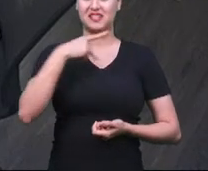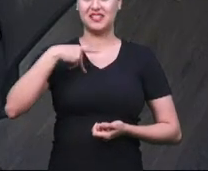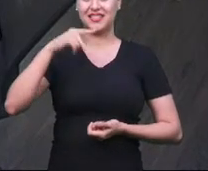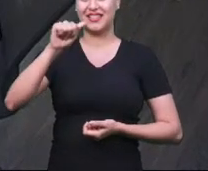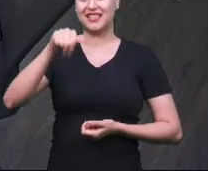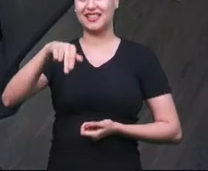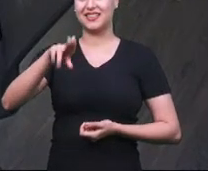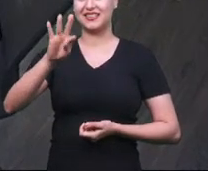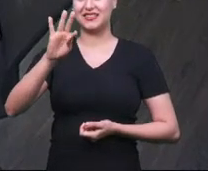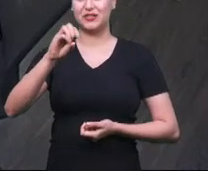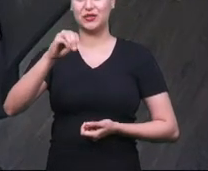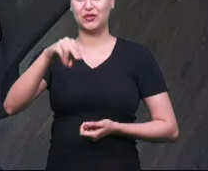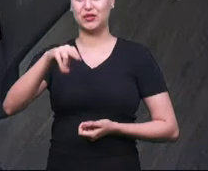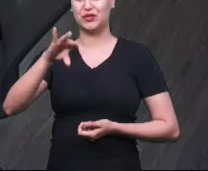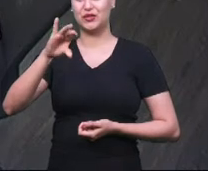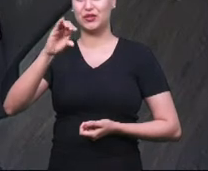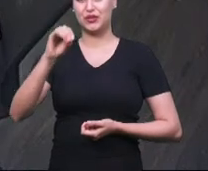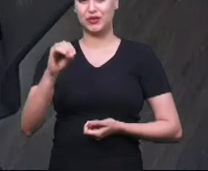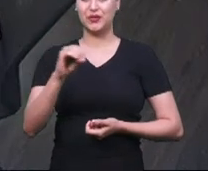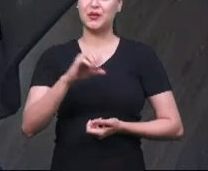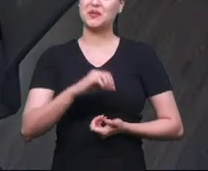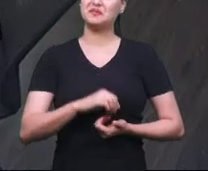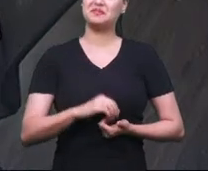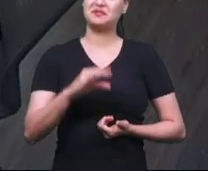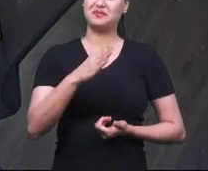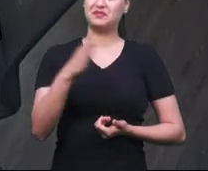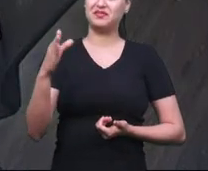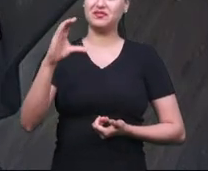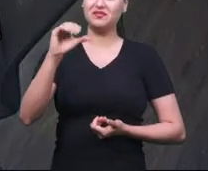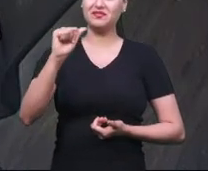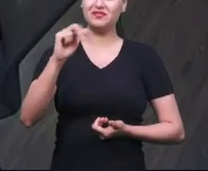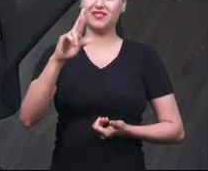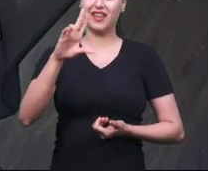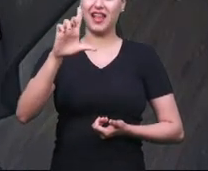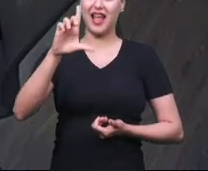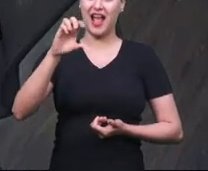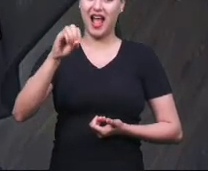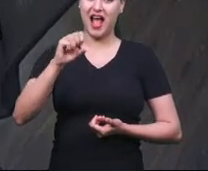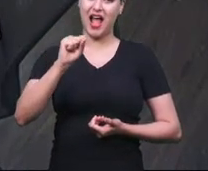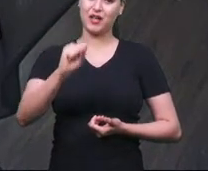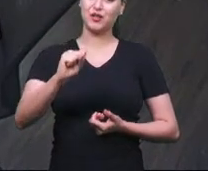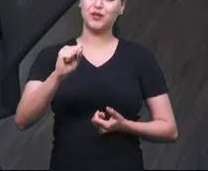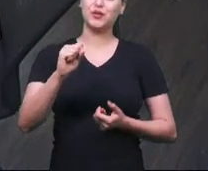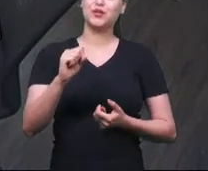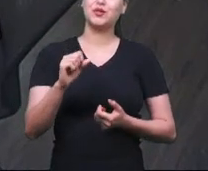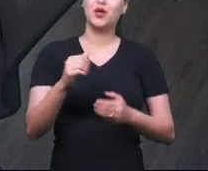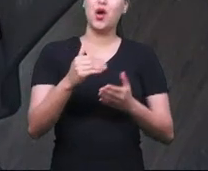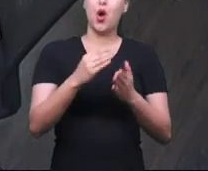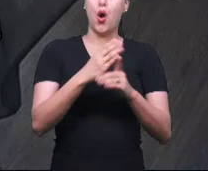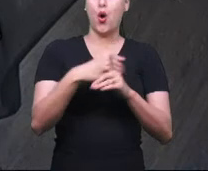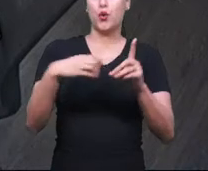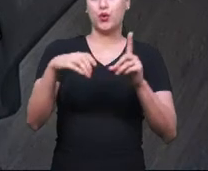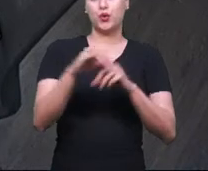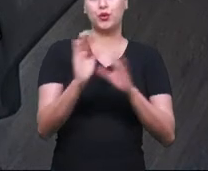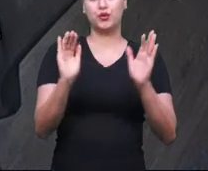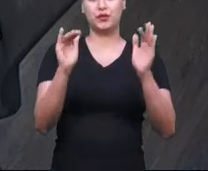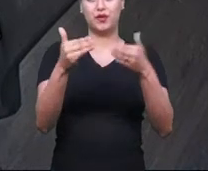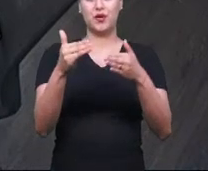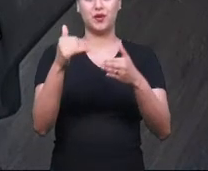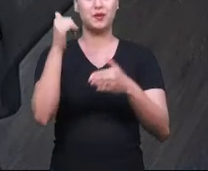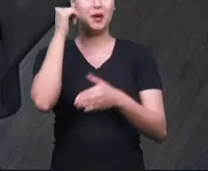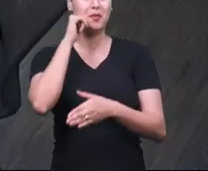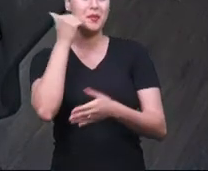Oliveira vai ministrar o culto de hoje. É o culto das senhoras, mas é o culto para todos, né? Nós estamos encerrando